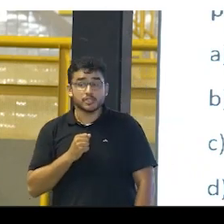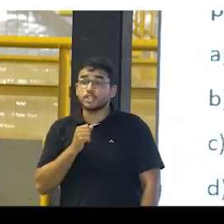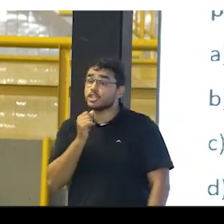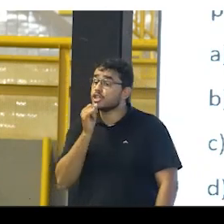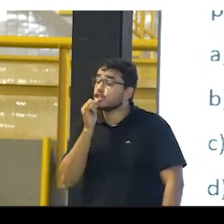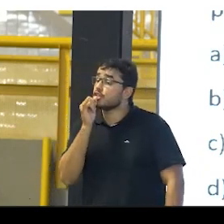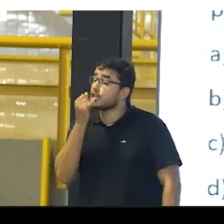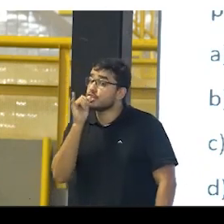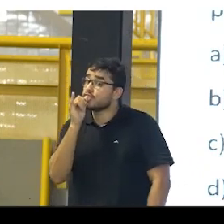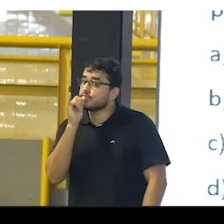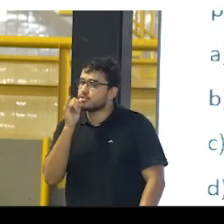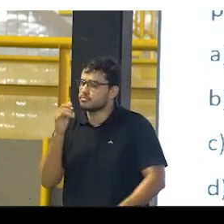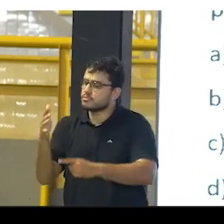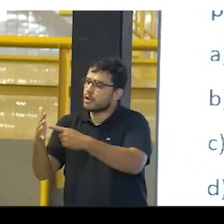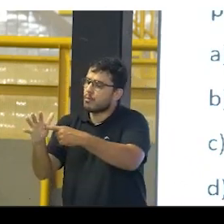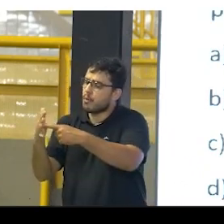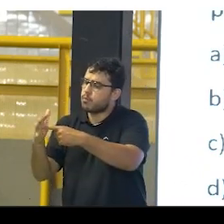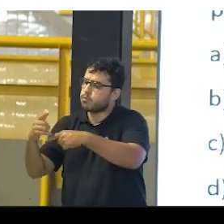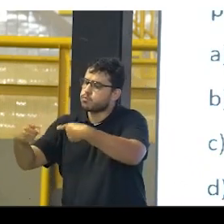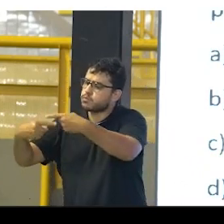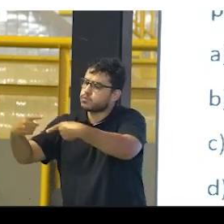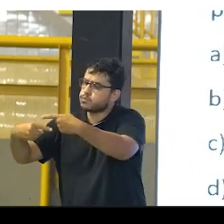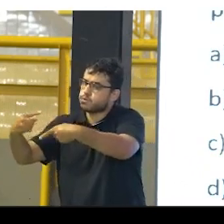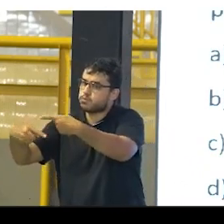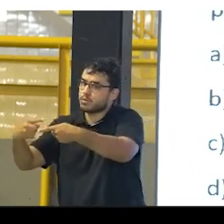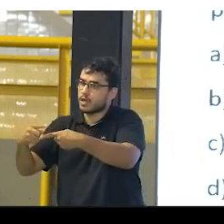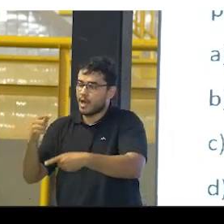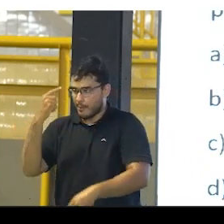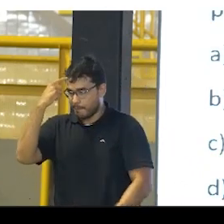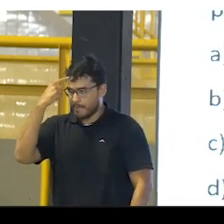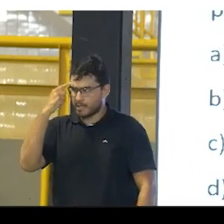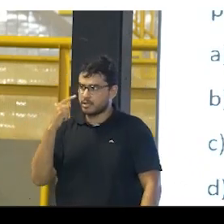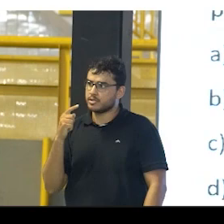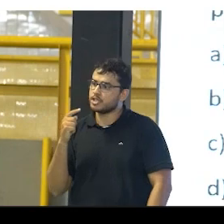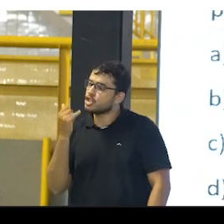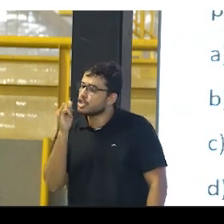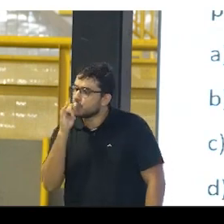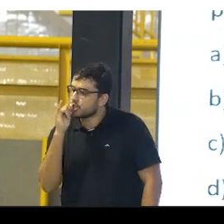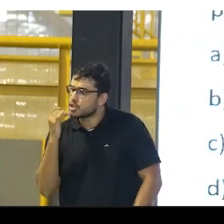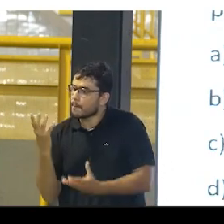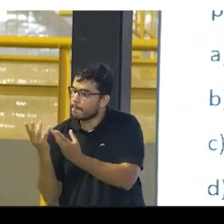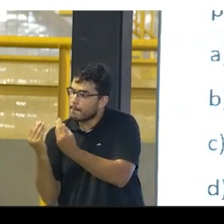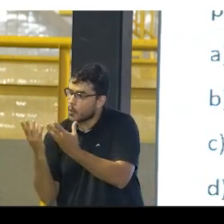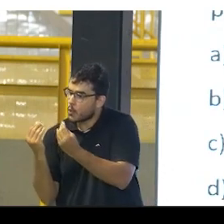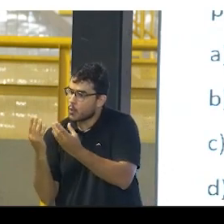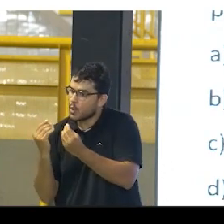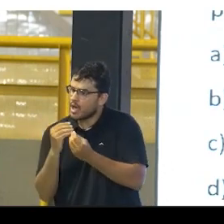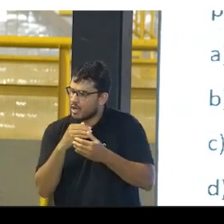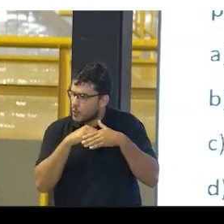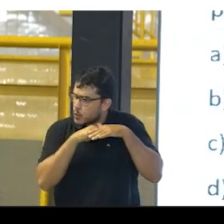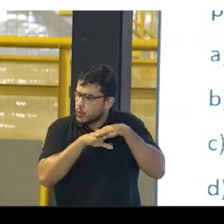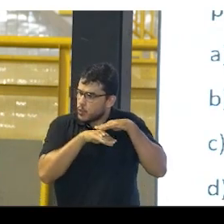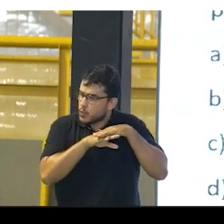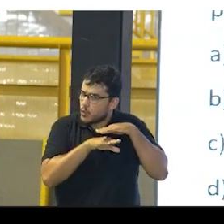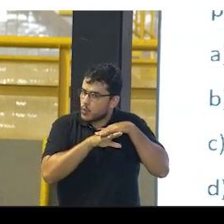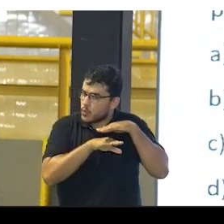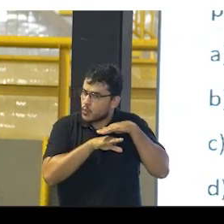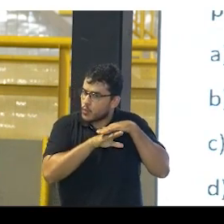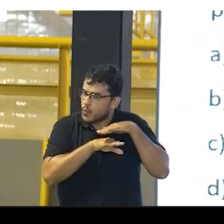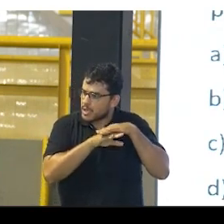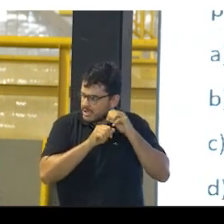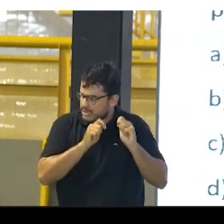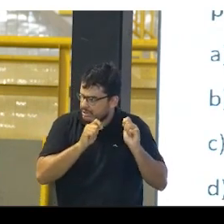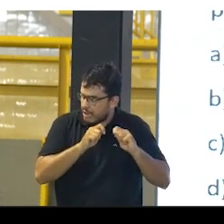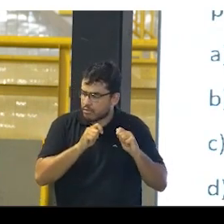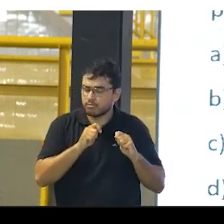não, isso não chega a ser um grande problema. Essas fontes, elas em conjunto, elas podem ser classificadas,